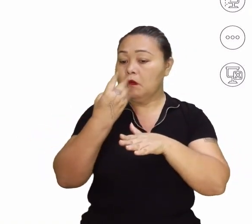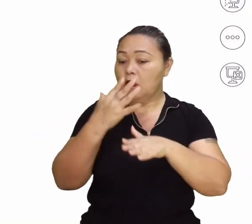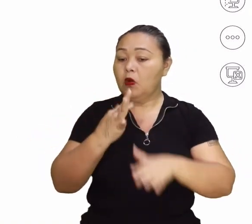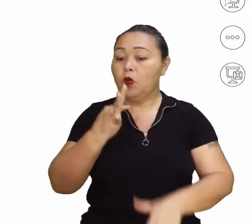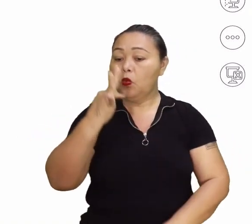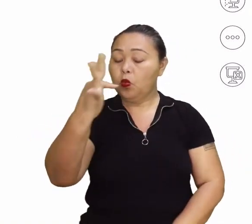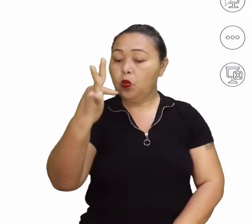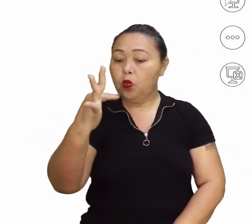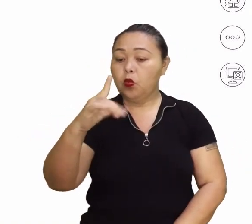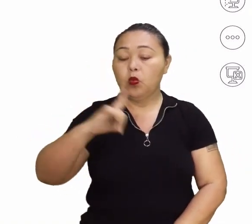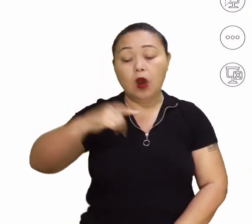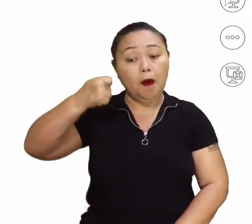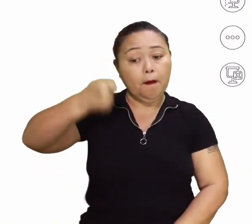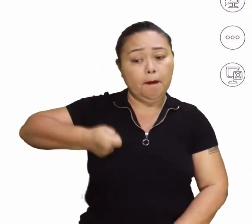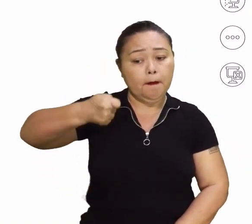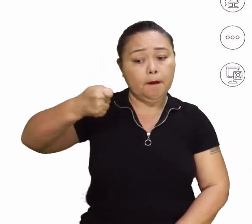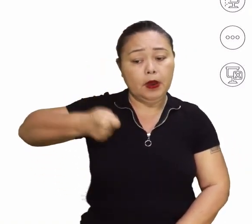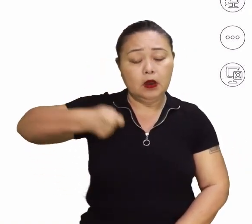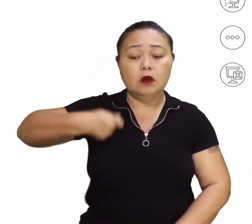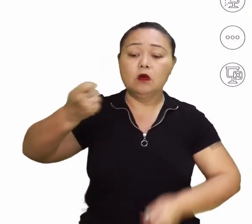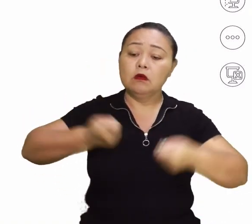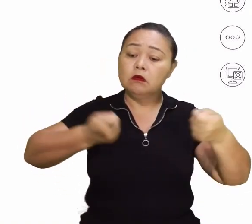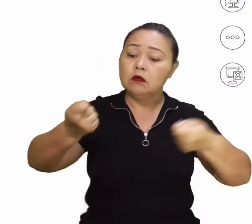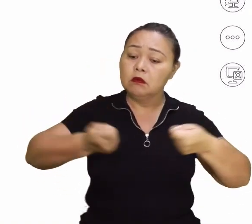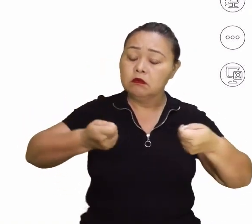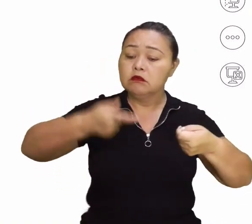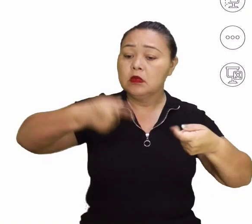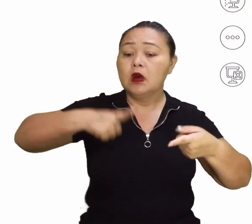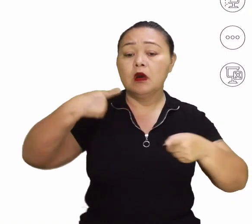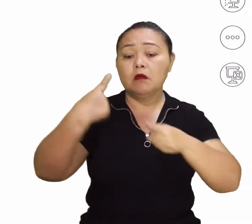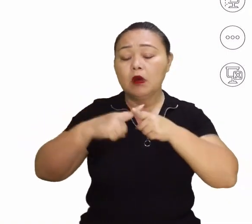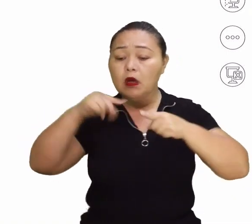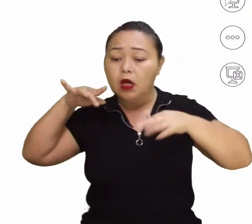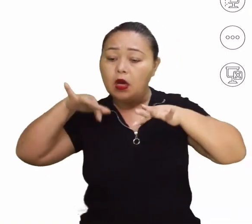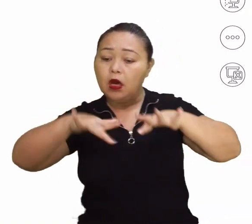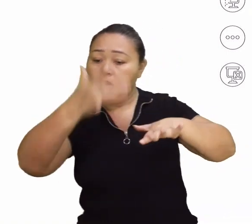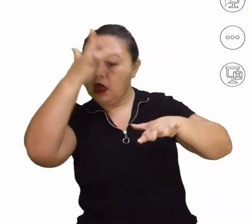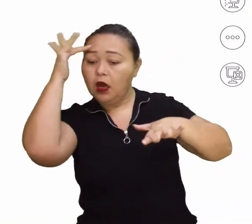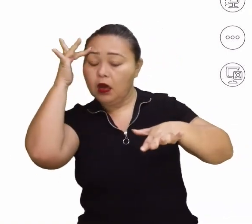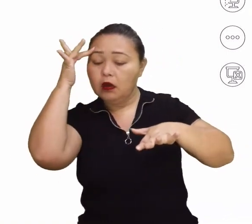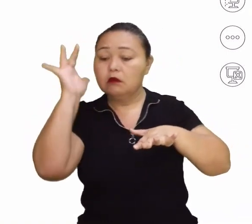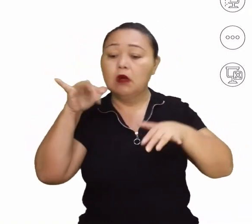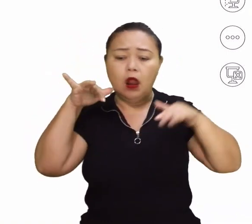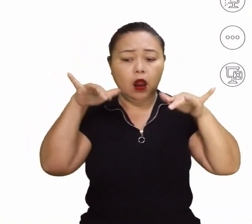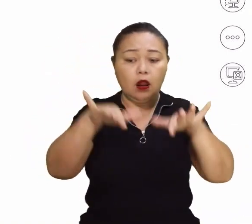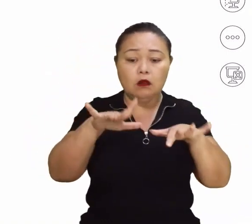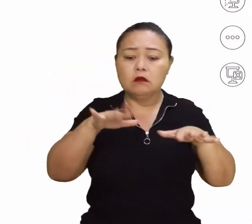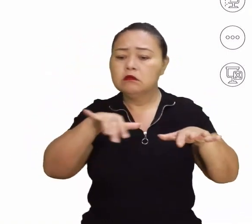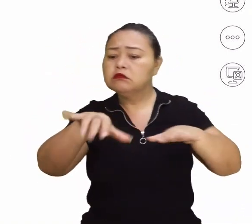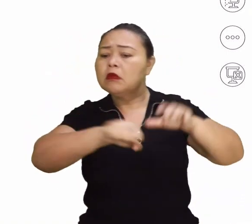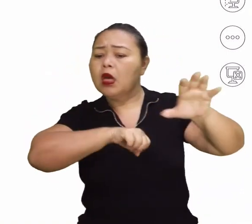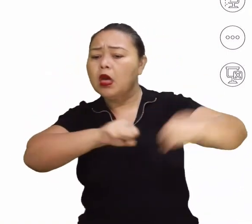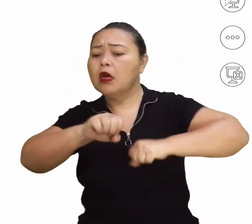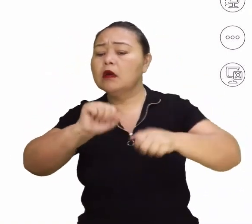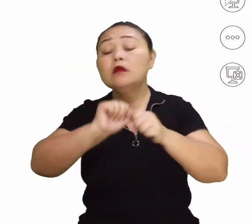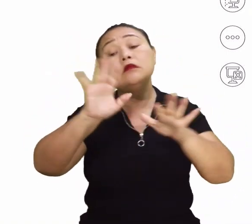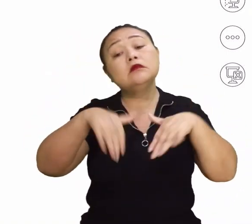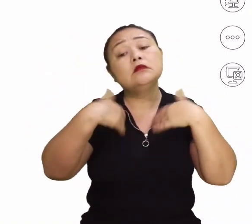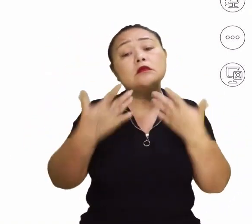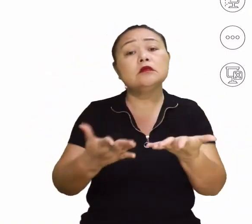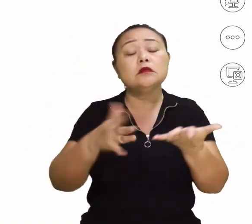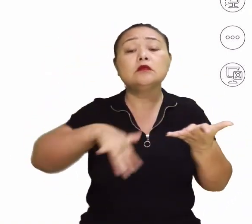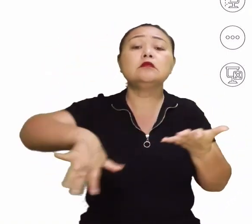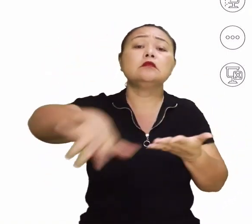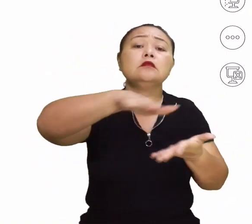Houve uma pressão muito grande do garimpo manual, inclusive com a invasão de área por garimpeiros. Geralmente, galera,